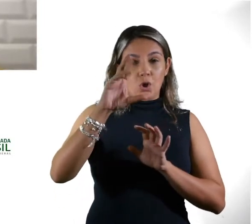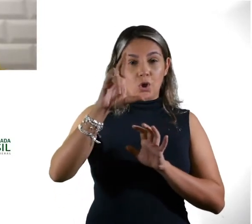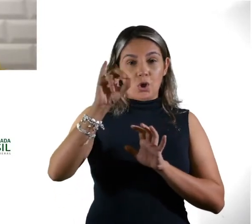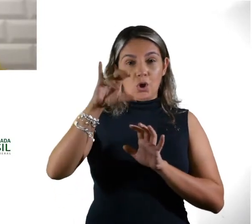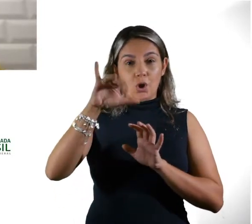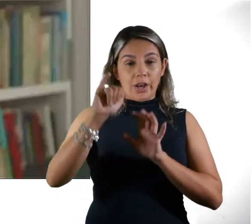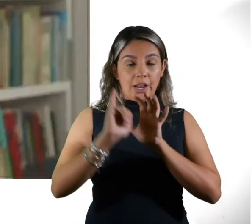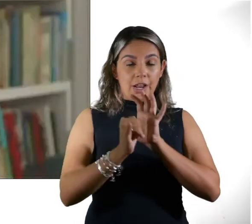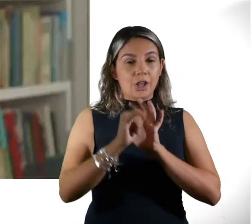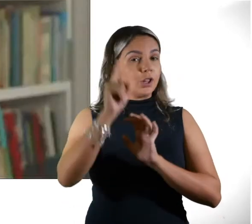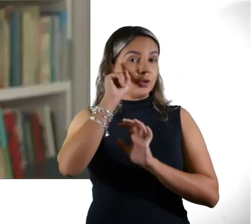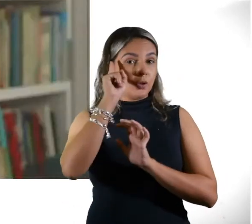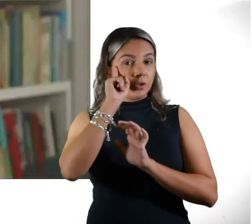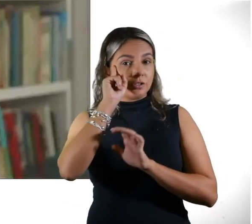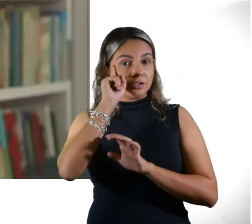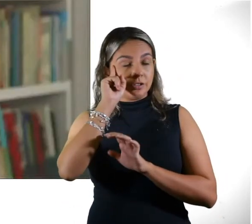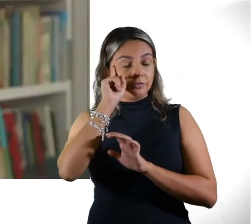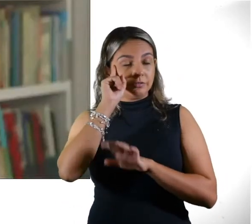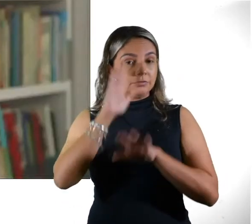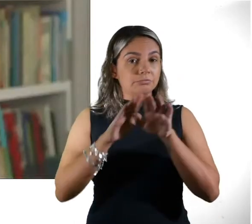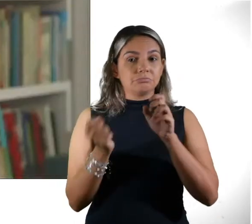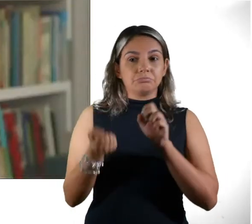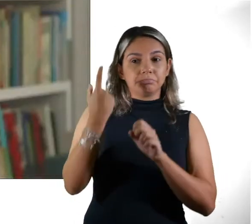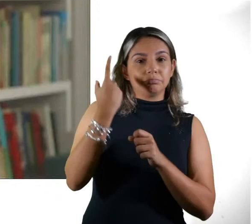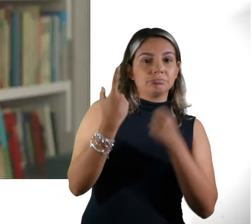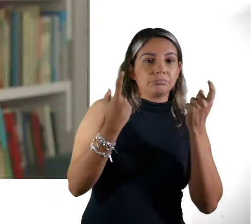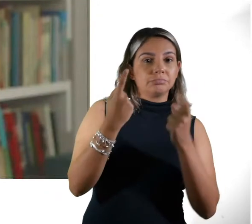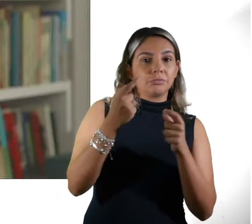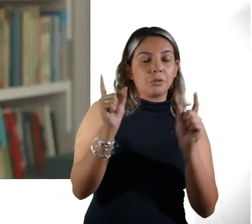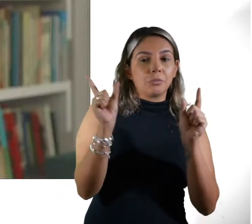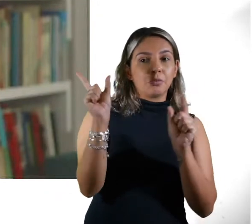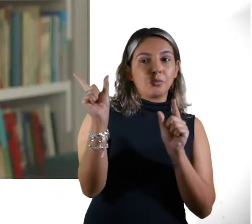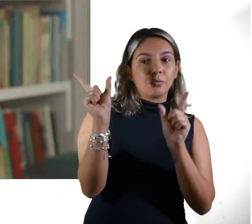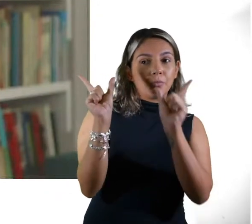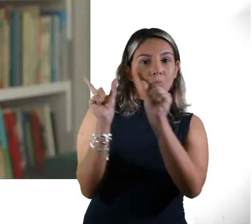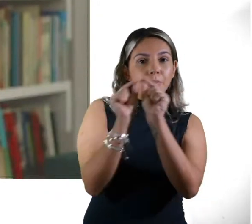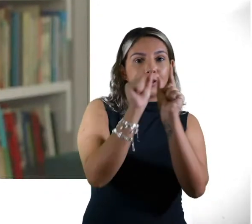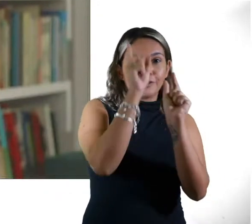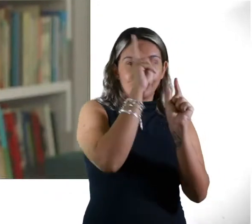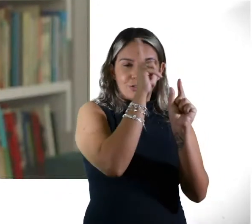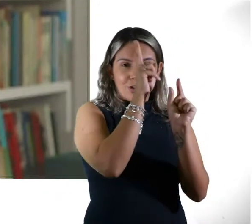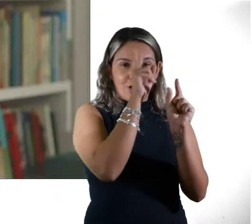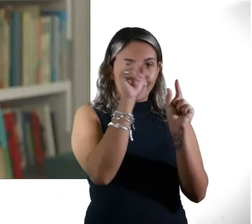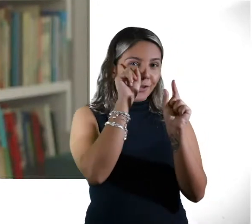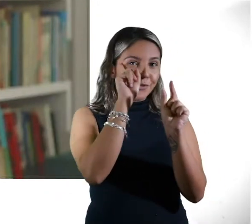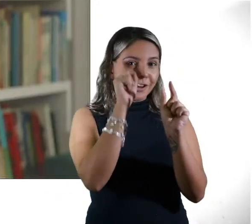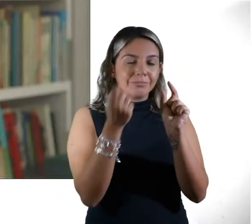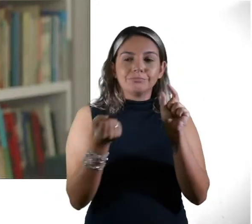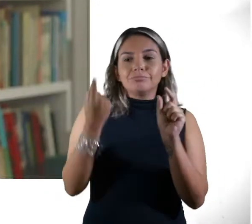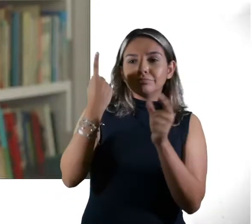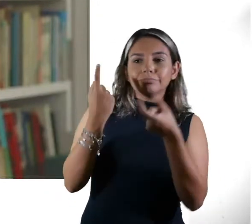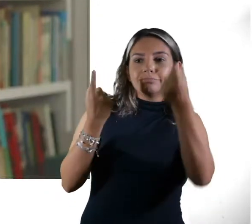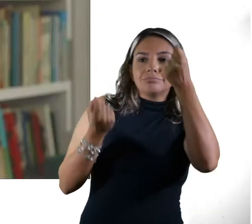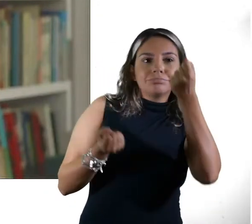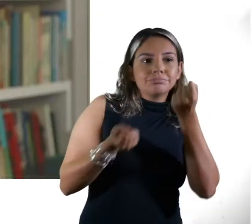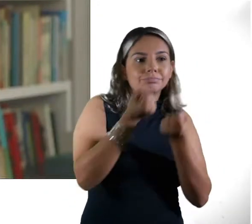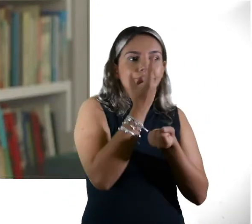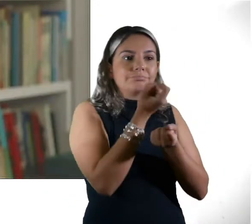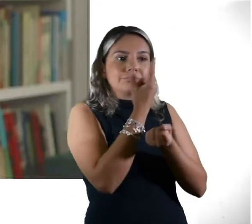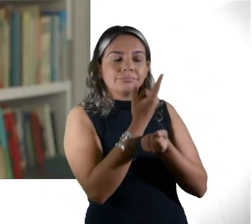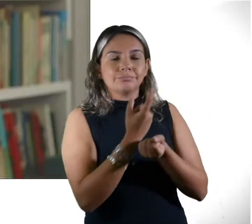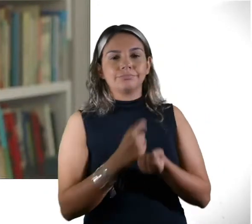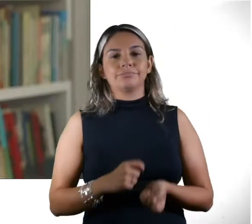é? Mas às vezes surgem de pequenas histórias do cotidiano, não tem necessariamente de ser os grandes temas do cotidiano. Eu até acho que as melhores